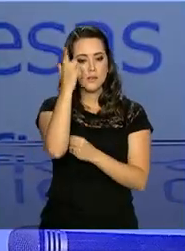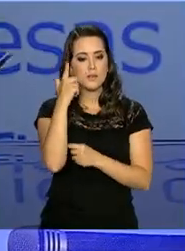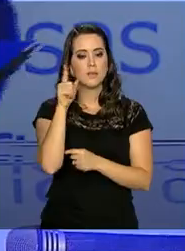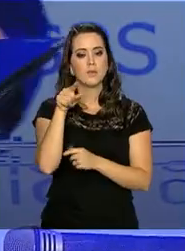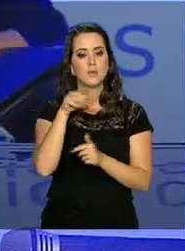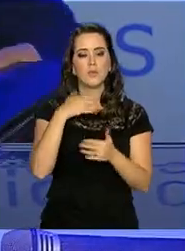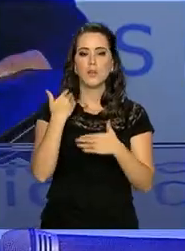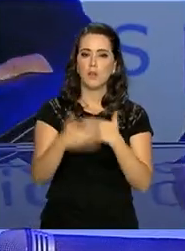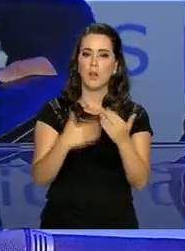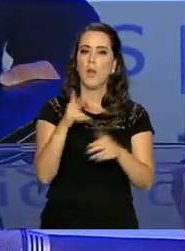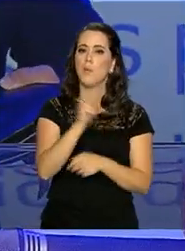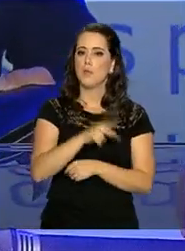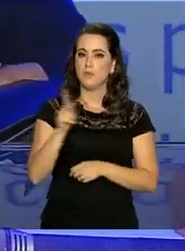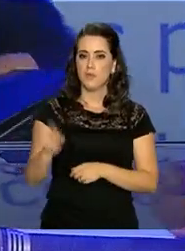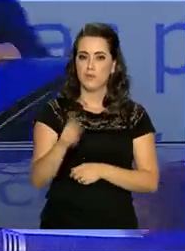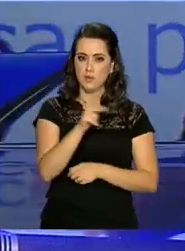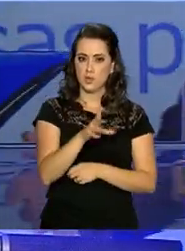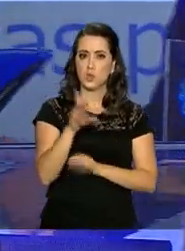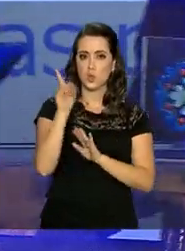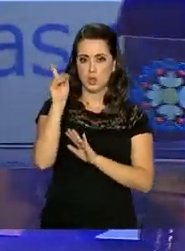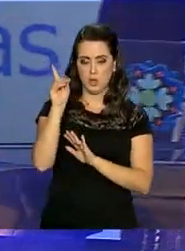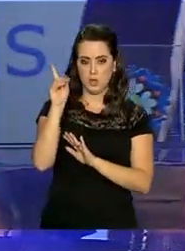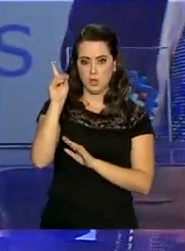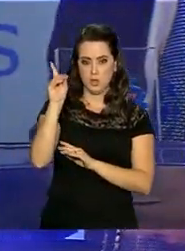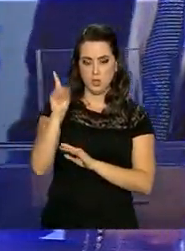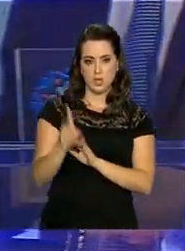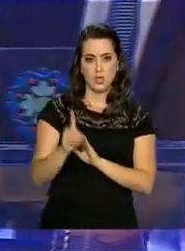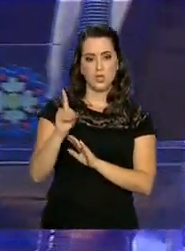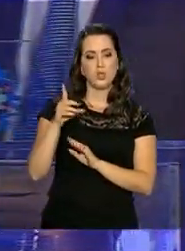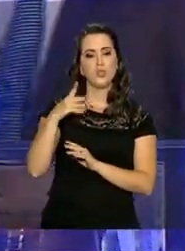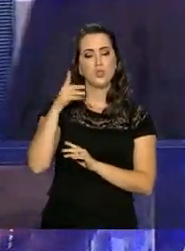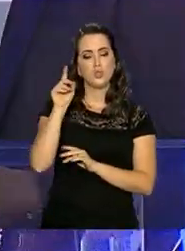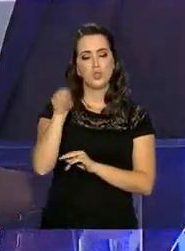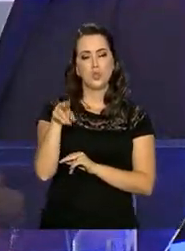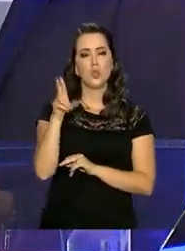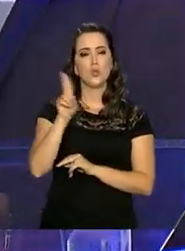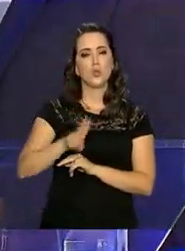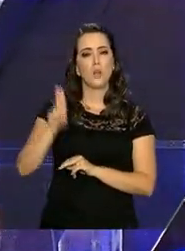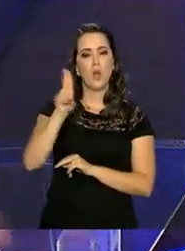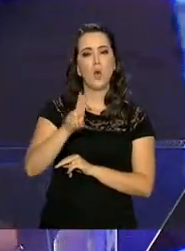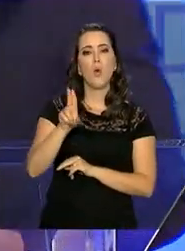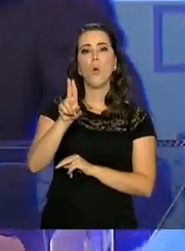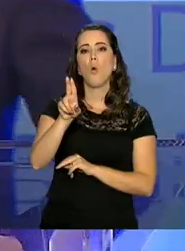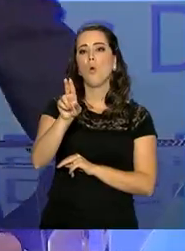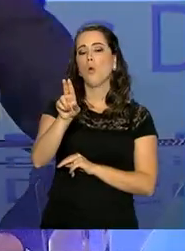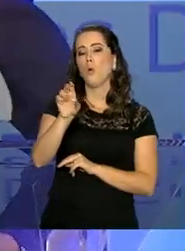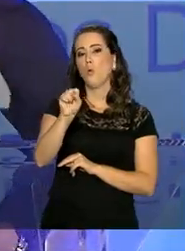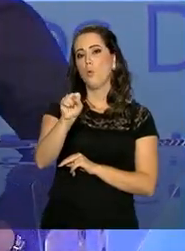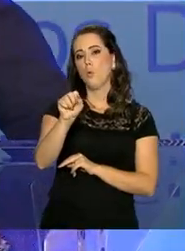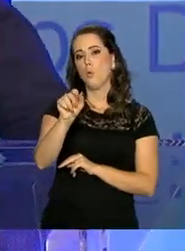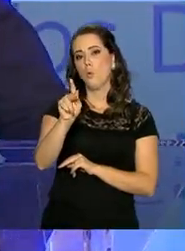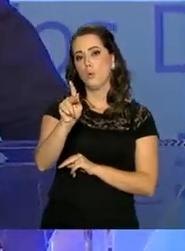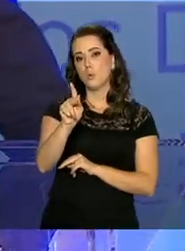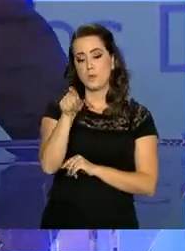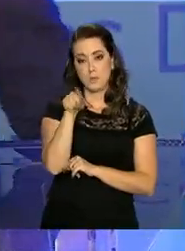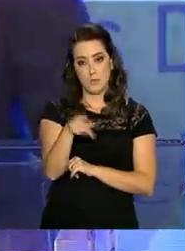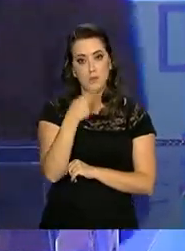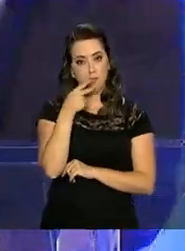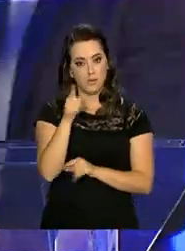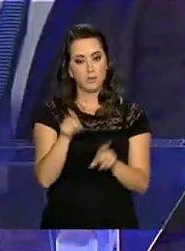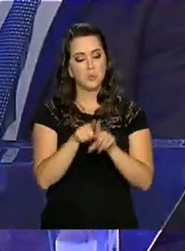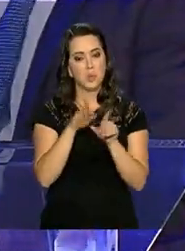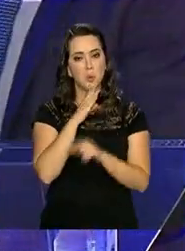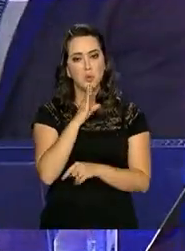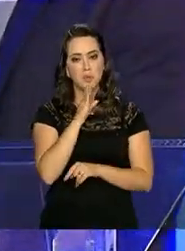A trajetória da professora da Faculdade de Direito da Universidade de São Paulo, que une a luta pelas mulheres e contra o racismo, também